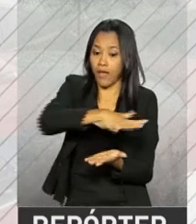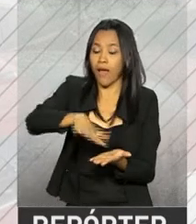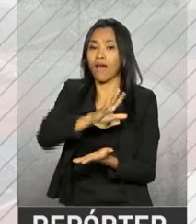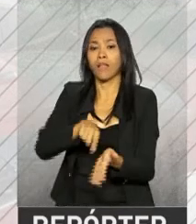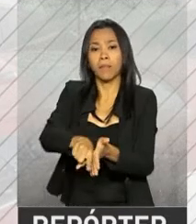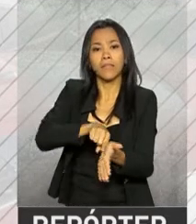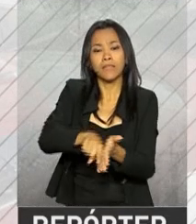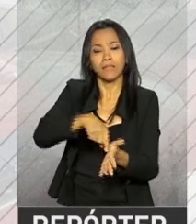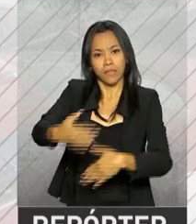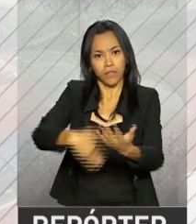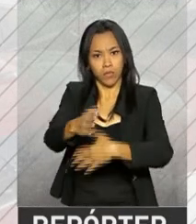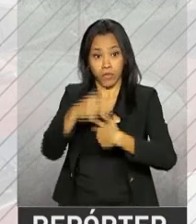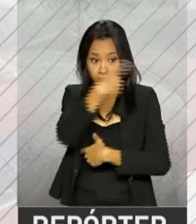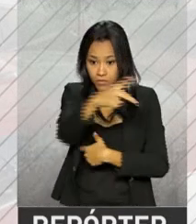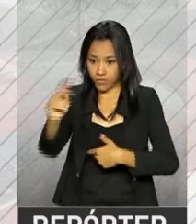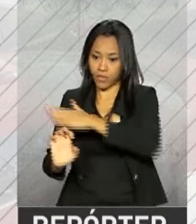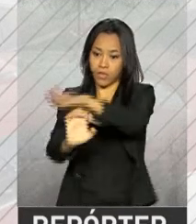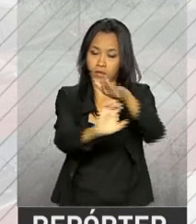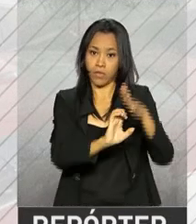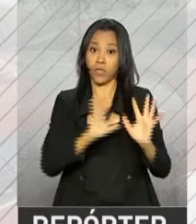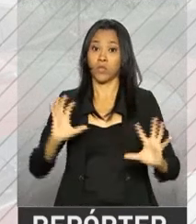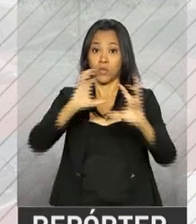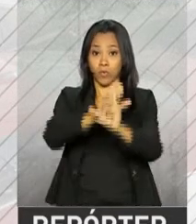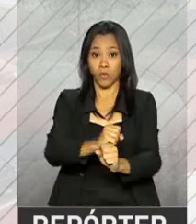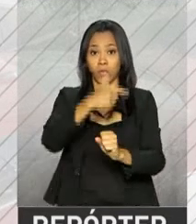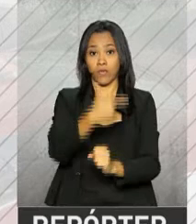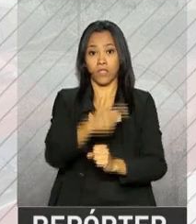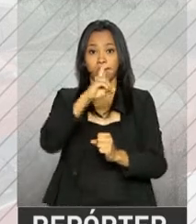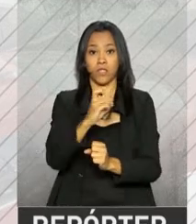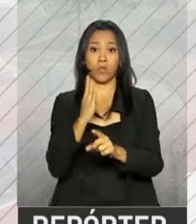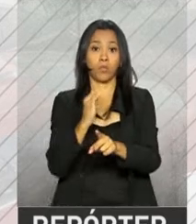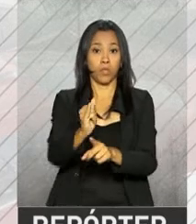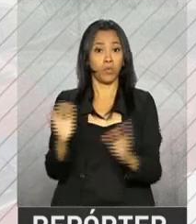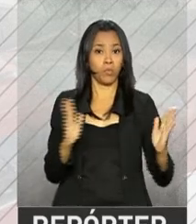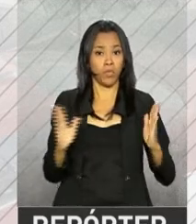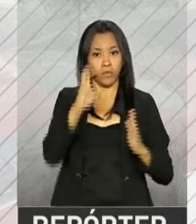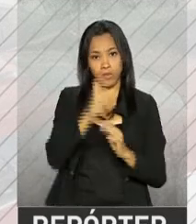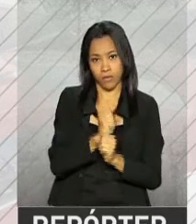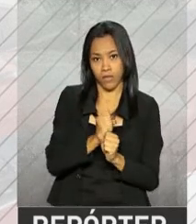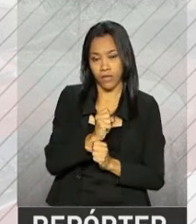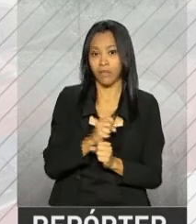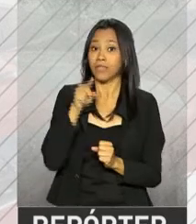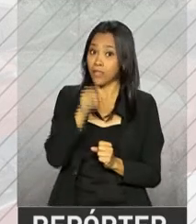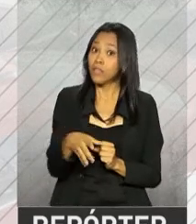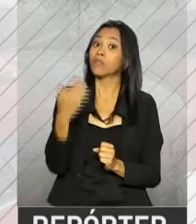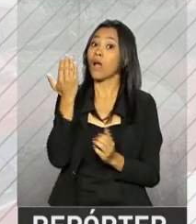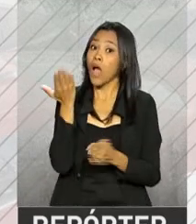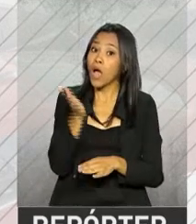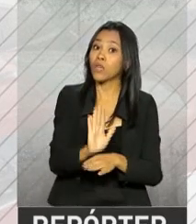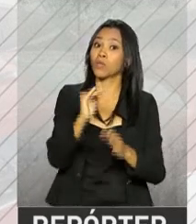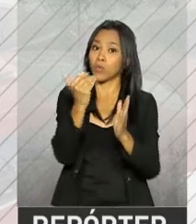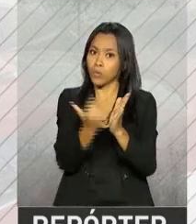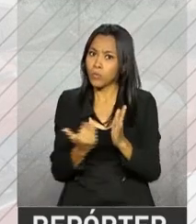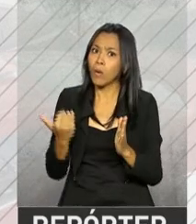desenvolvimento que somaram 25 bilhões de reais nos últimos cinco anos resultando em um grande aumento do registro